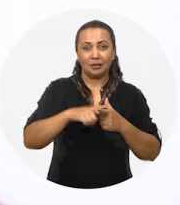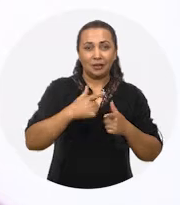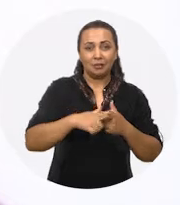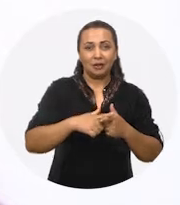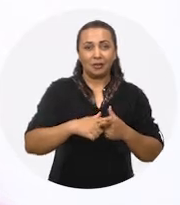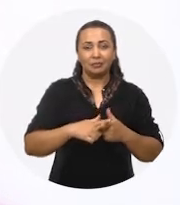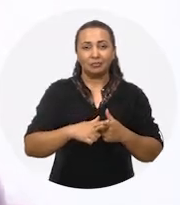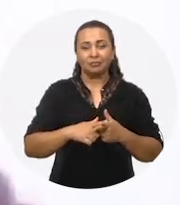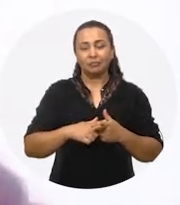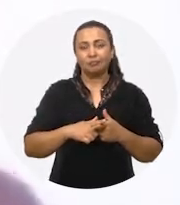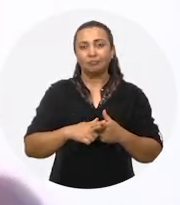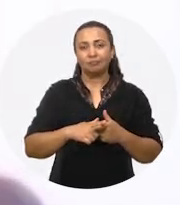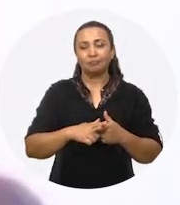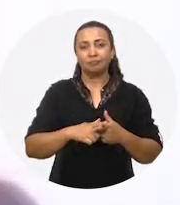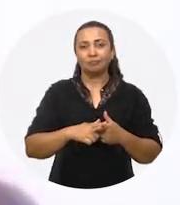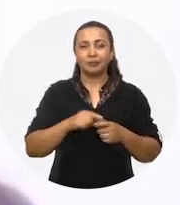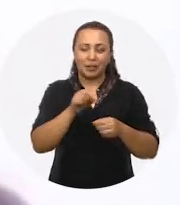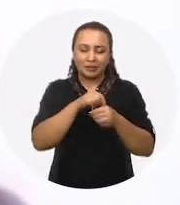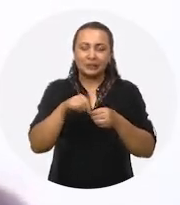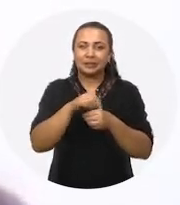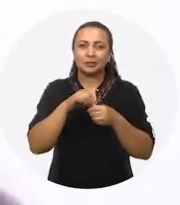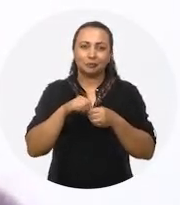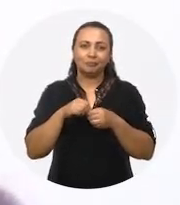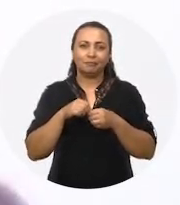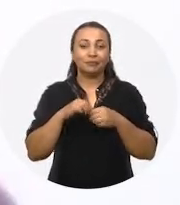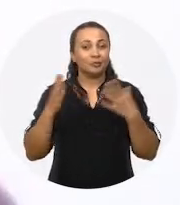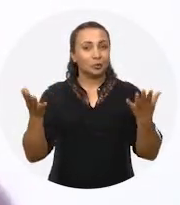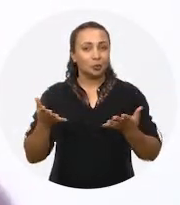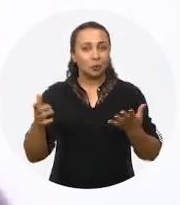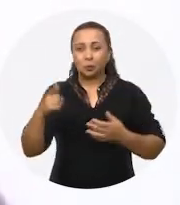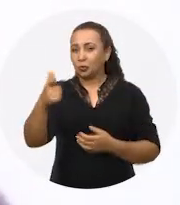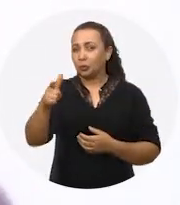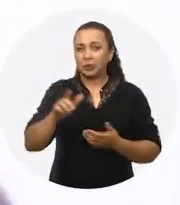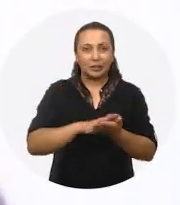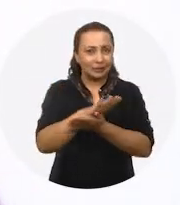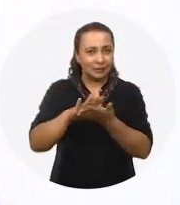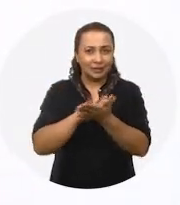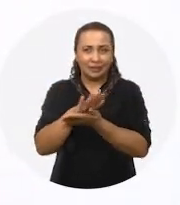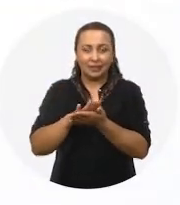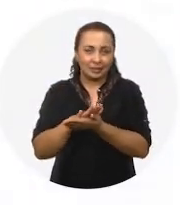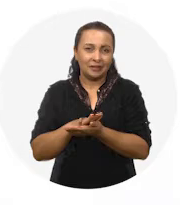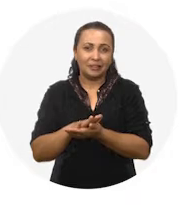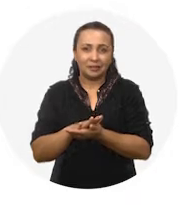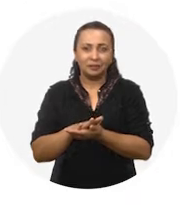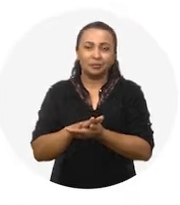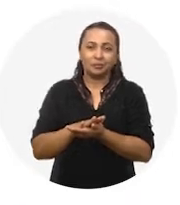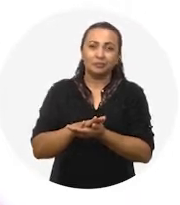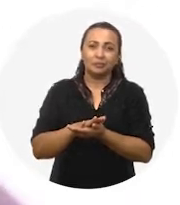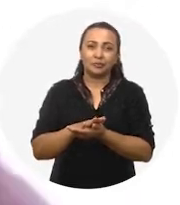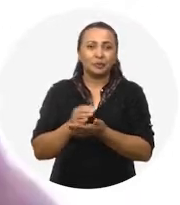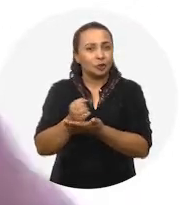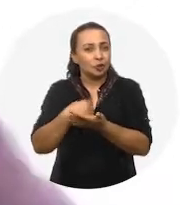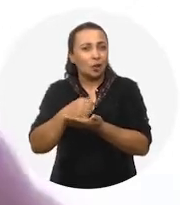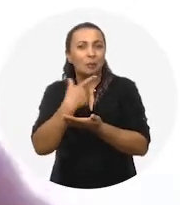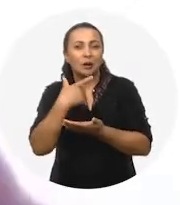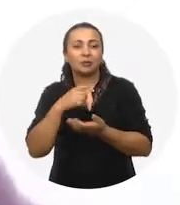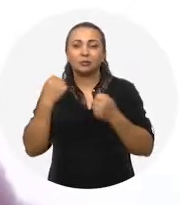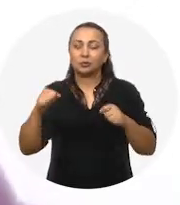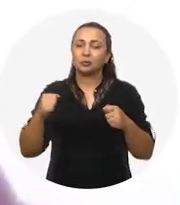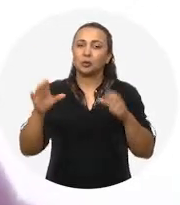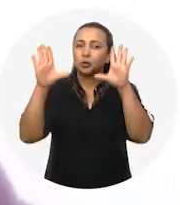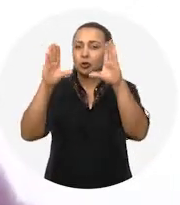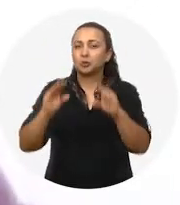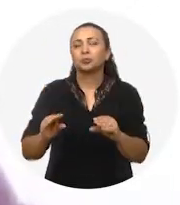que inibia o vírus era tóxico para a célula, certo? Então, realmente, hoje não se tem nada de de droga